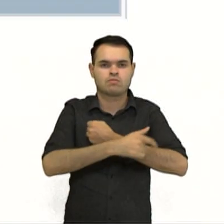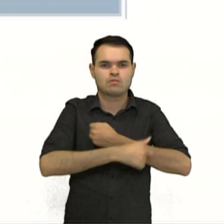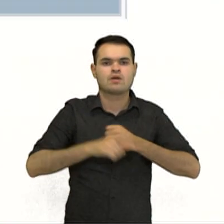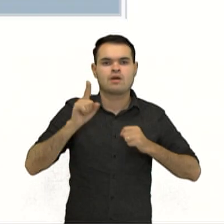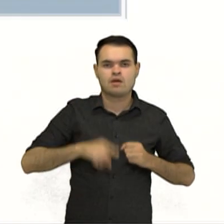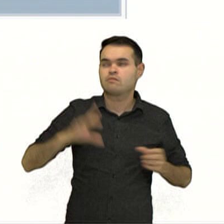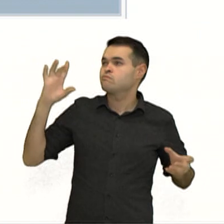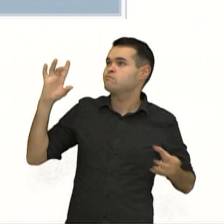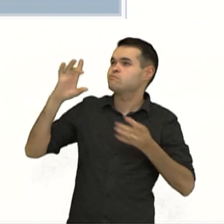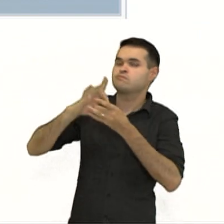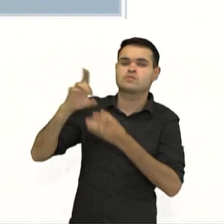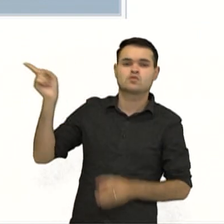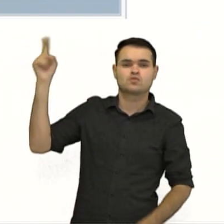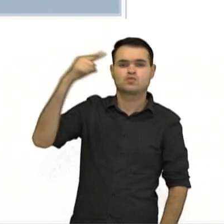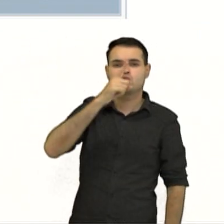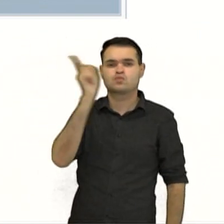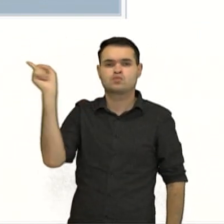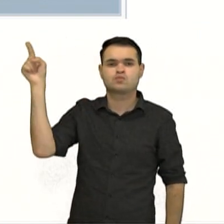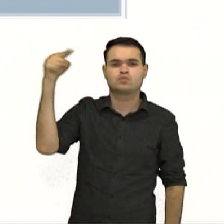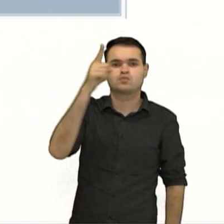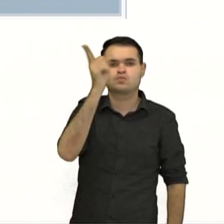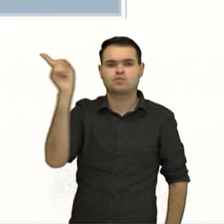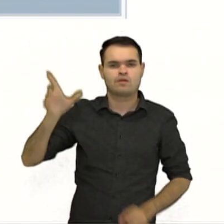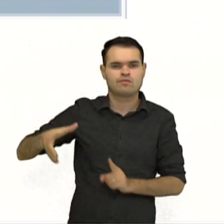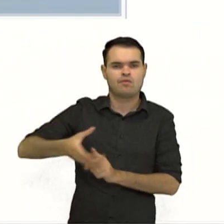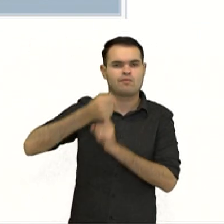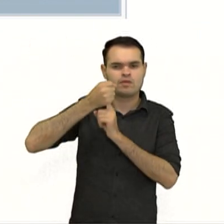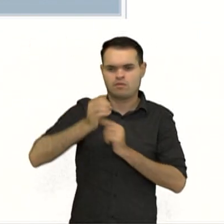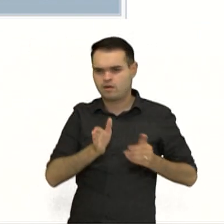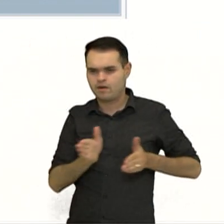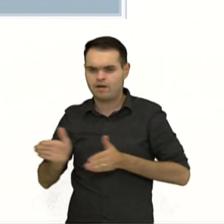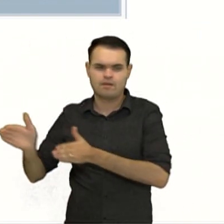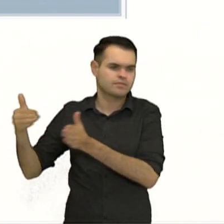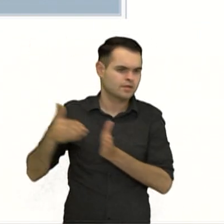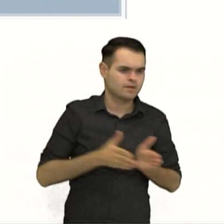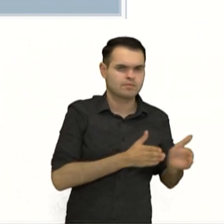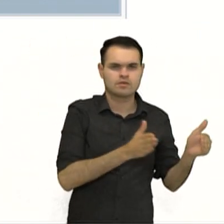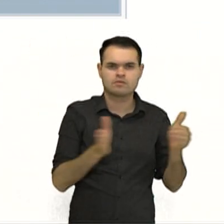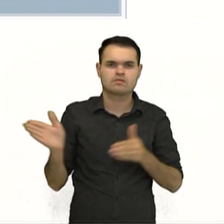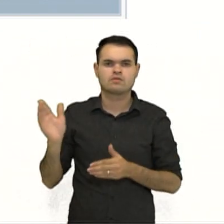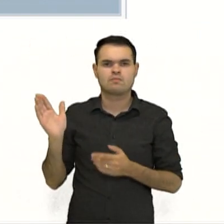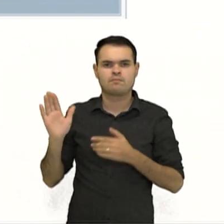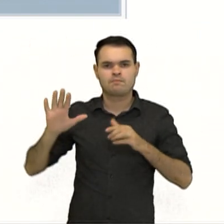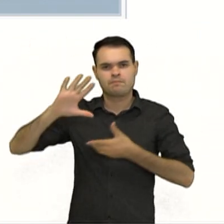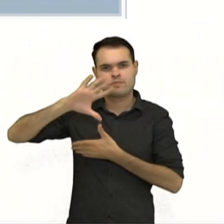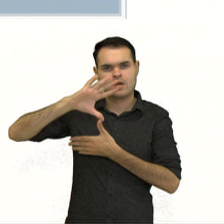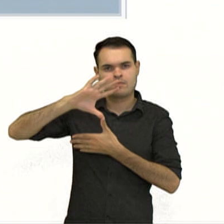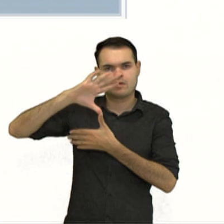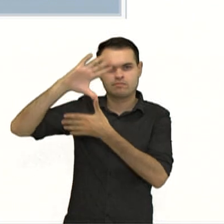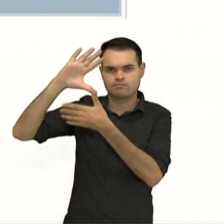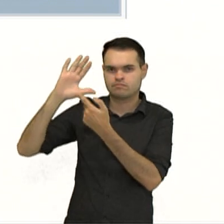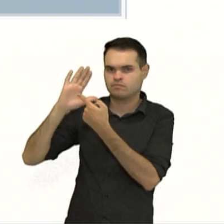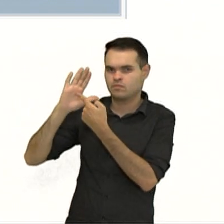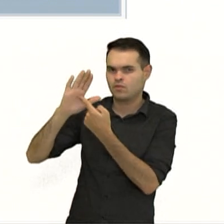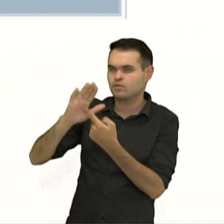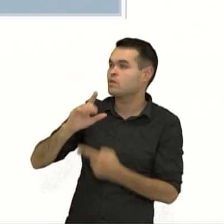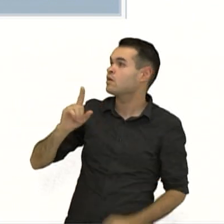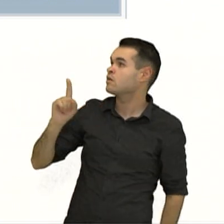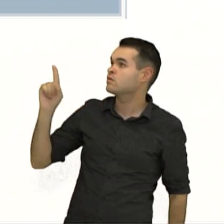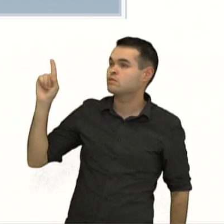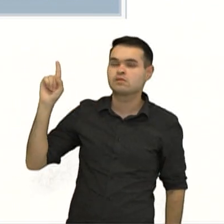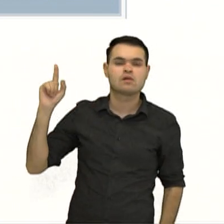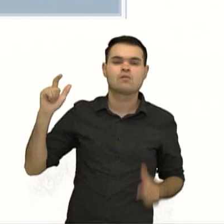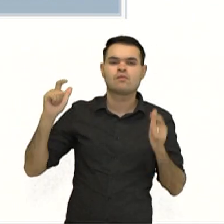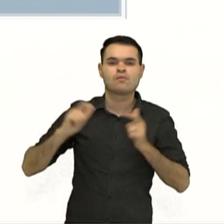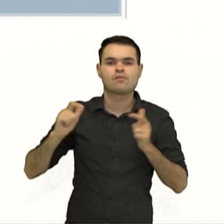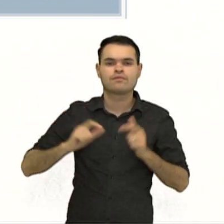rotas comerciais, é o domínio dessas rotas comerciais. Então percebam, né? Trago aí o mapa para que a gente entenda essa rota da seda, lá da